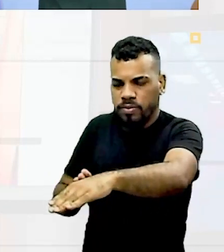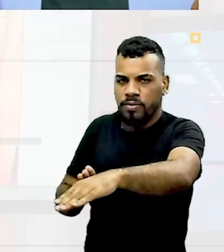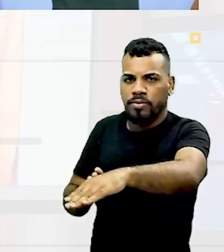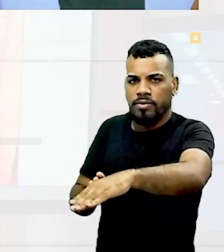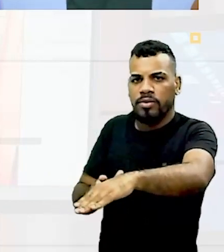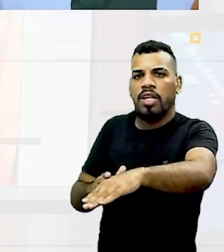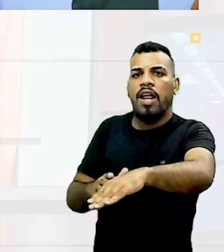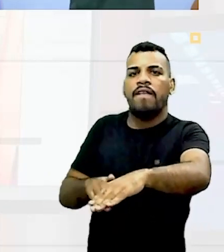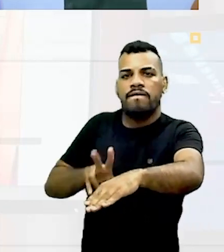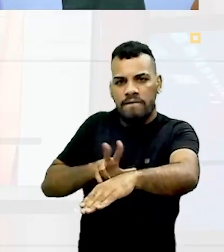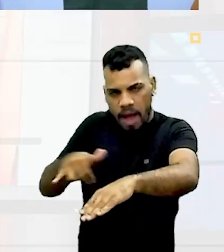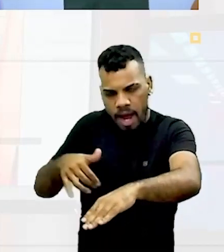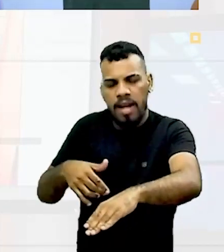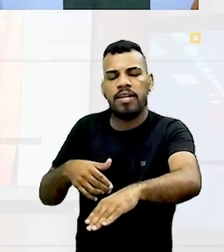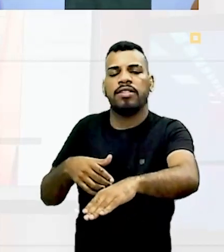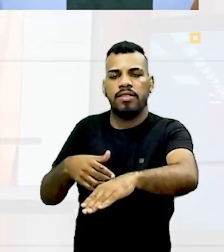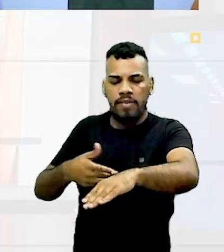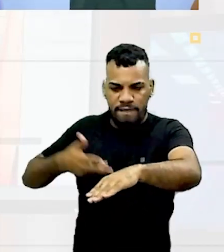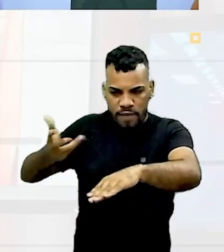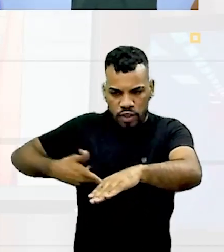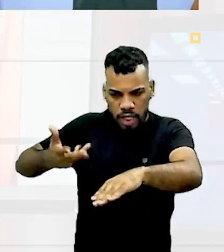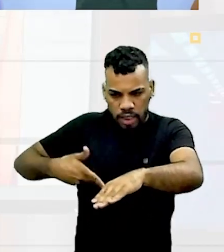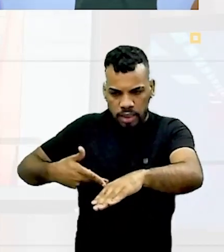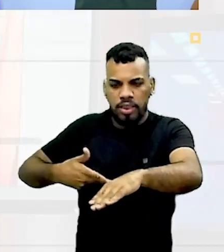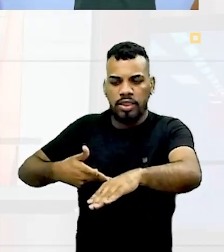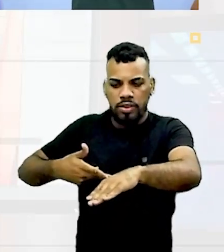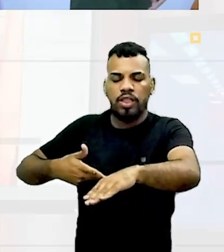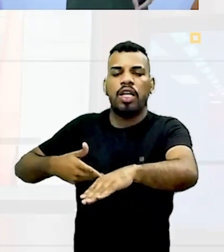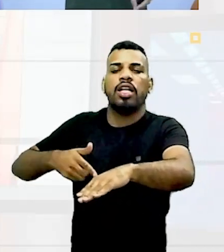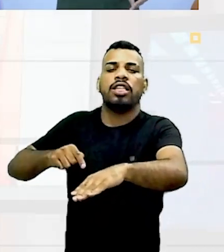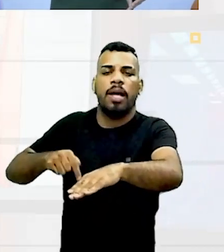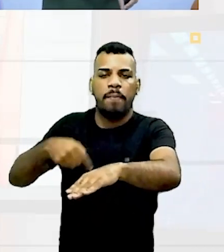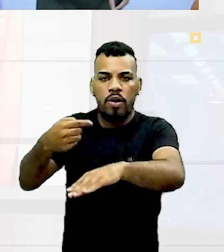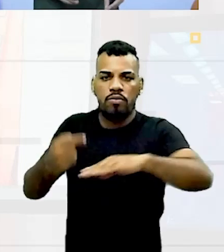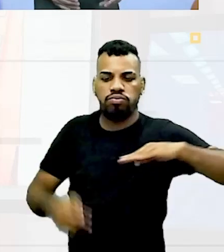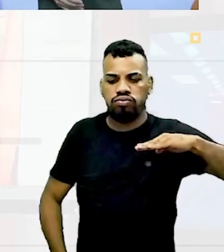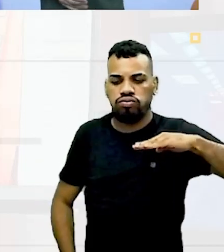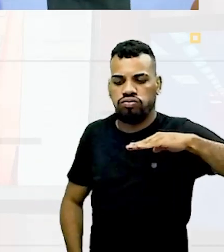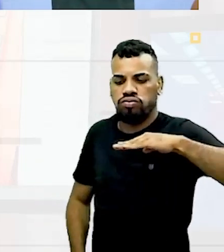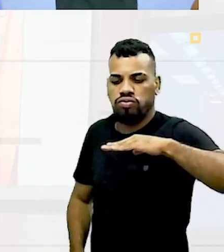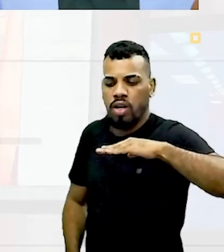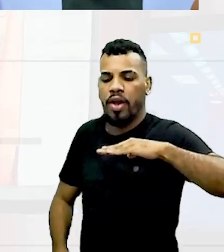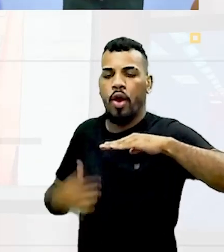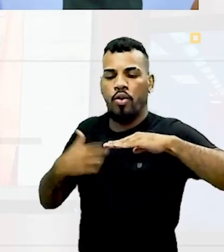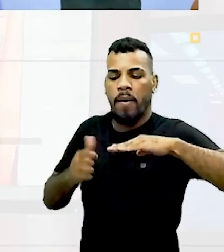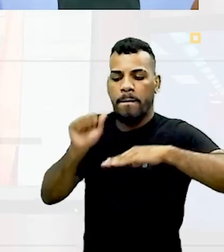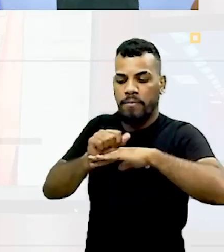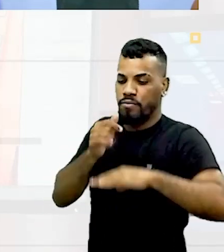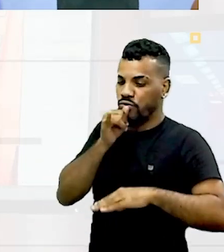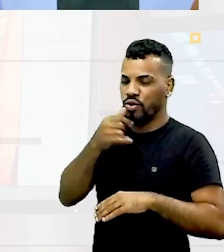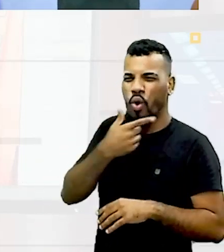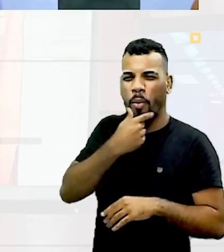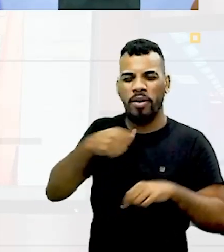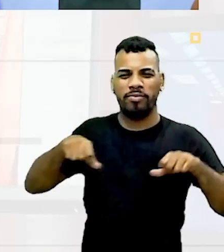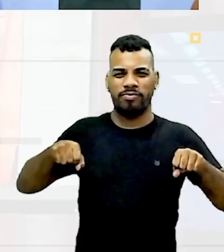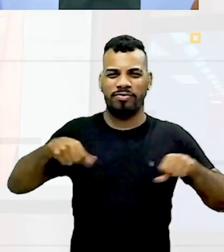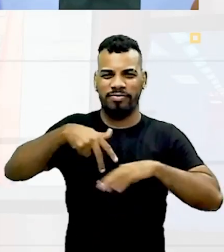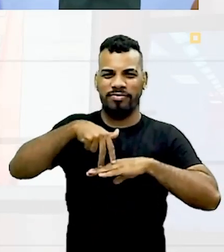aí ele vai estacionar na velocidade que você deseja, por exemplo, na imagem, é um homem andando